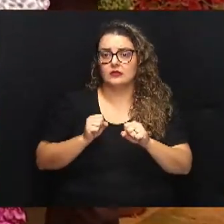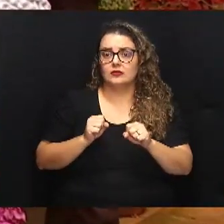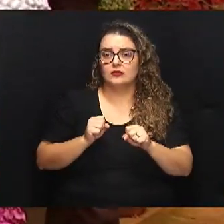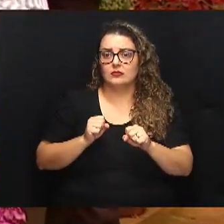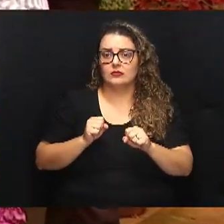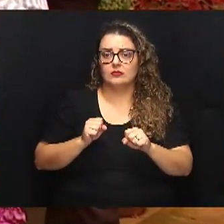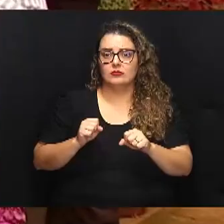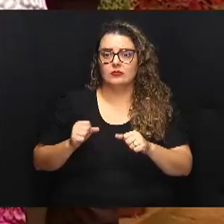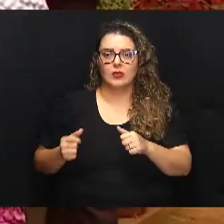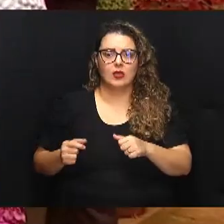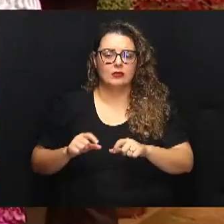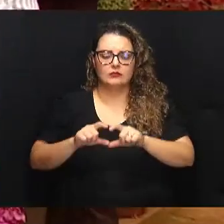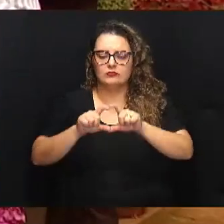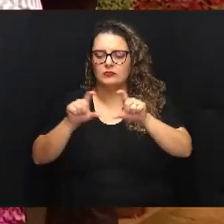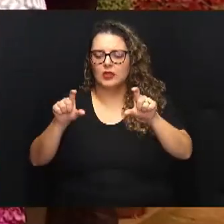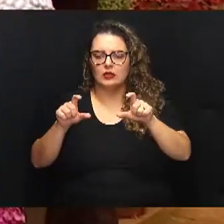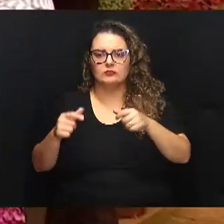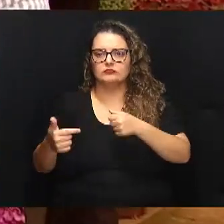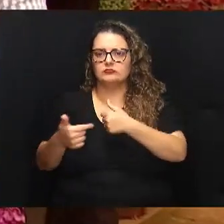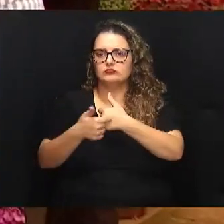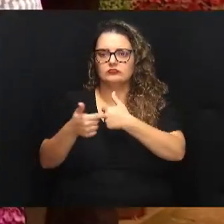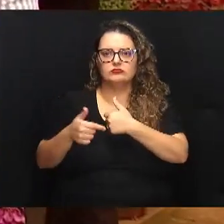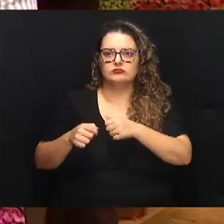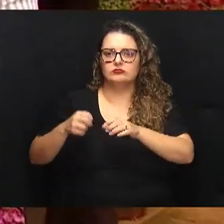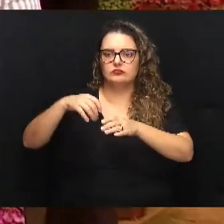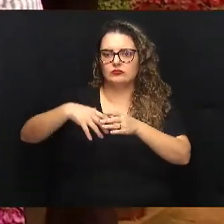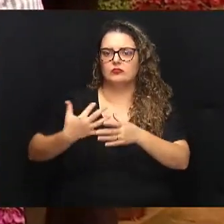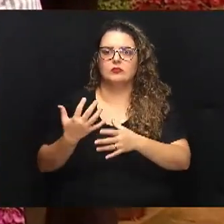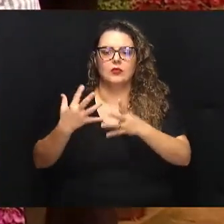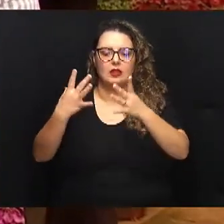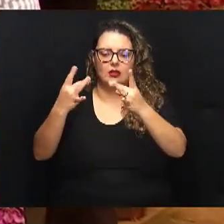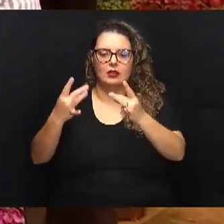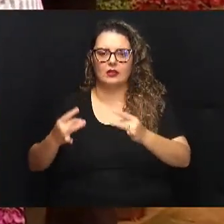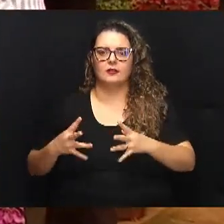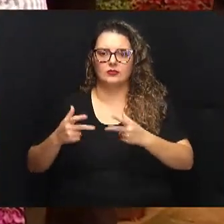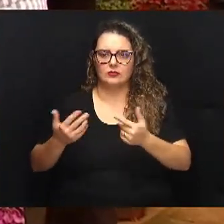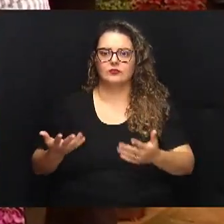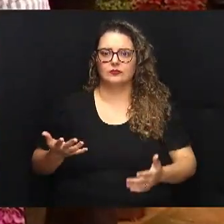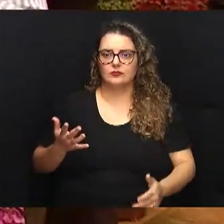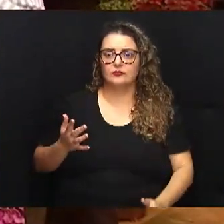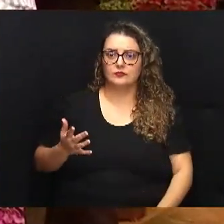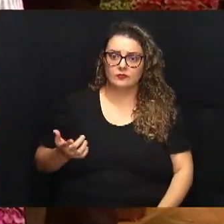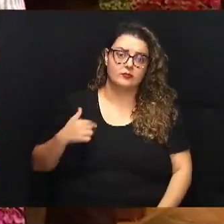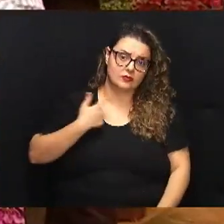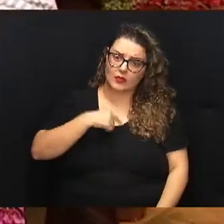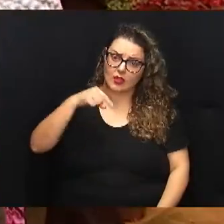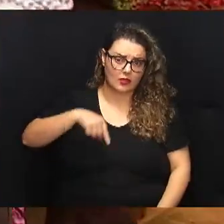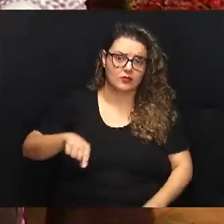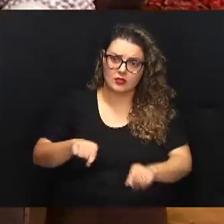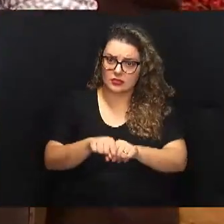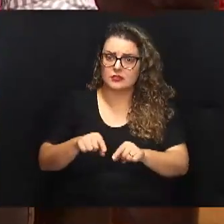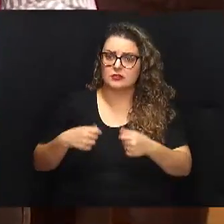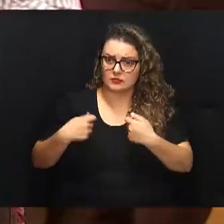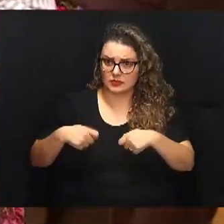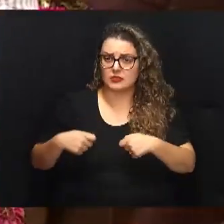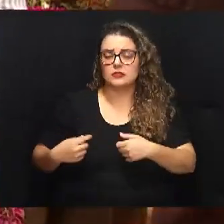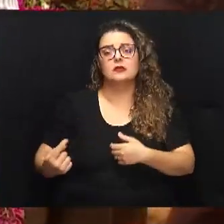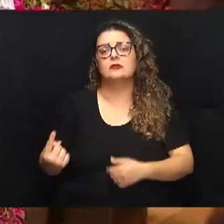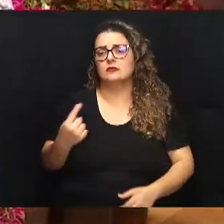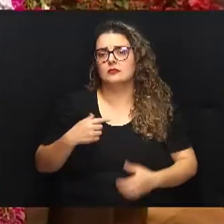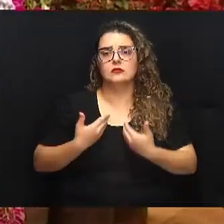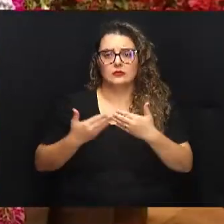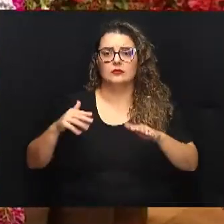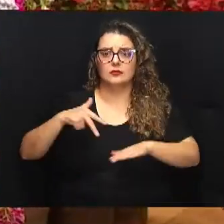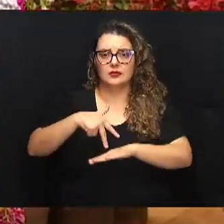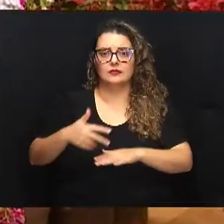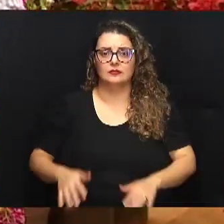clica uma plantinha, já vai sair ali tudo sobre ela. E eu acho que fica... E nós aqui também, se precisar, estamos à disposição.